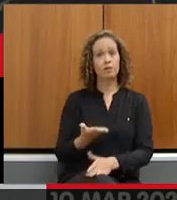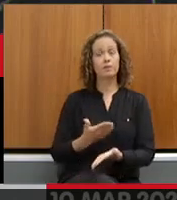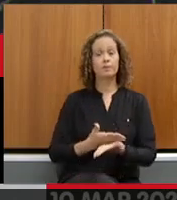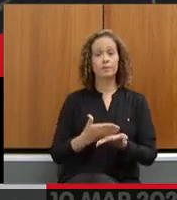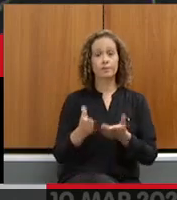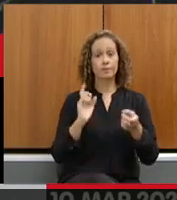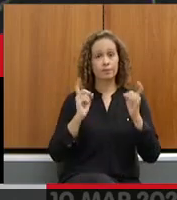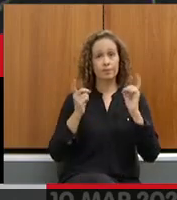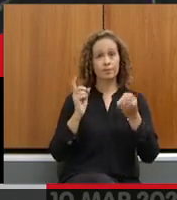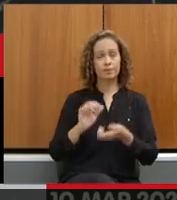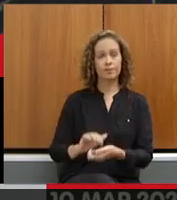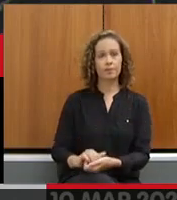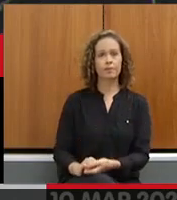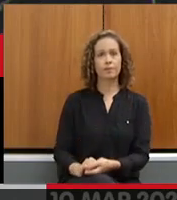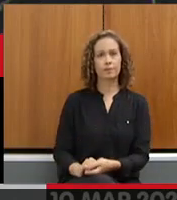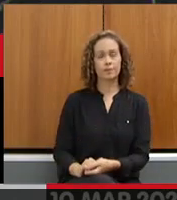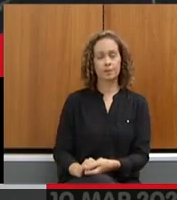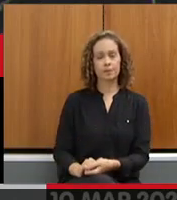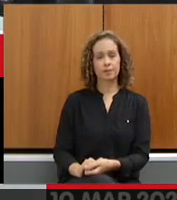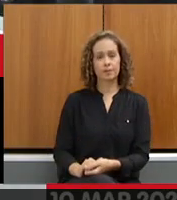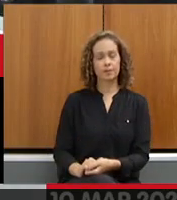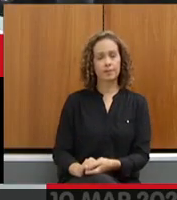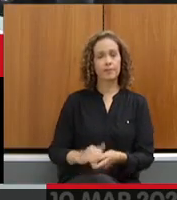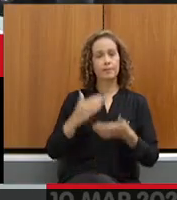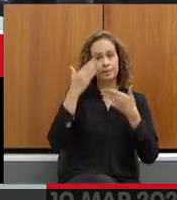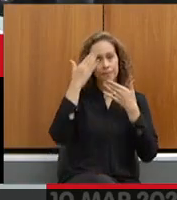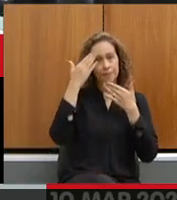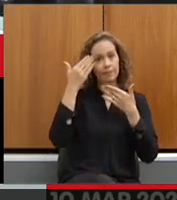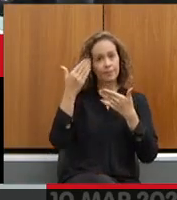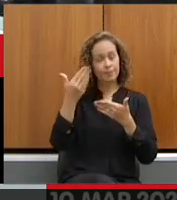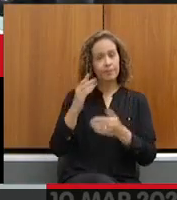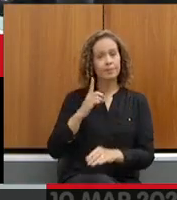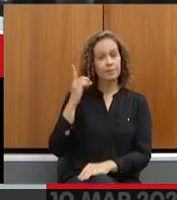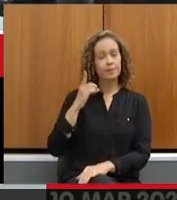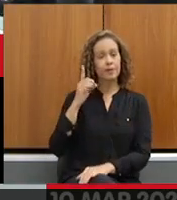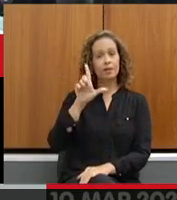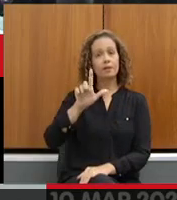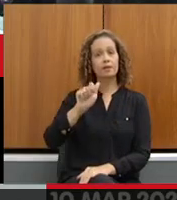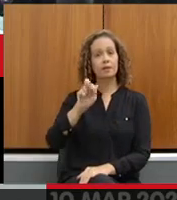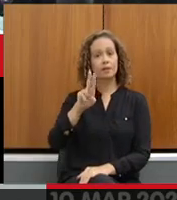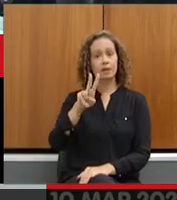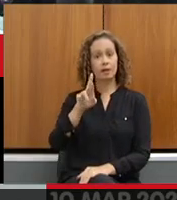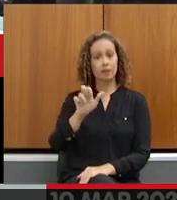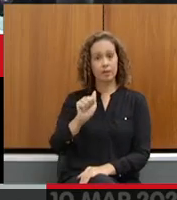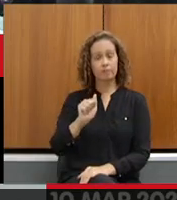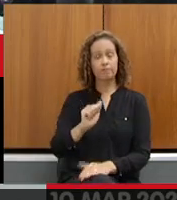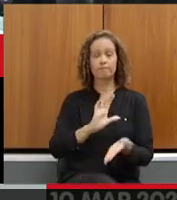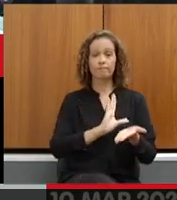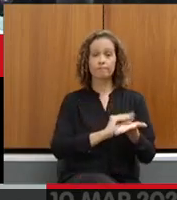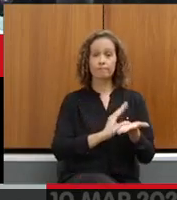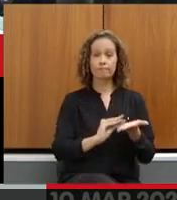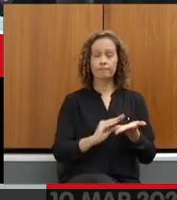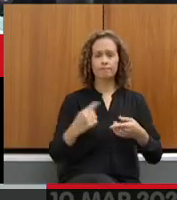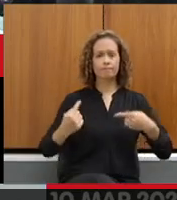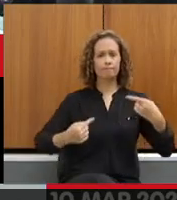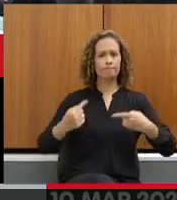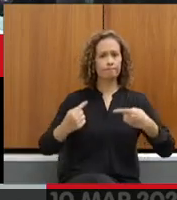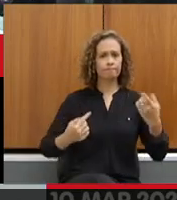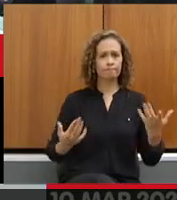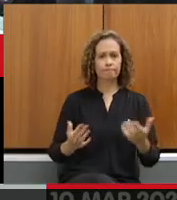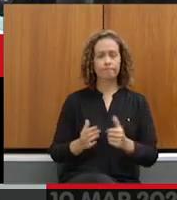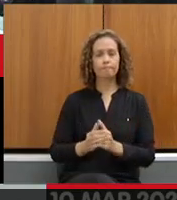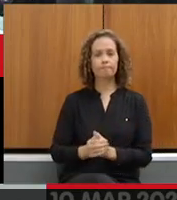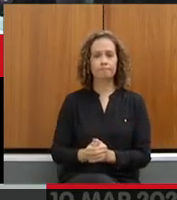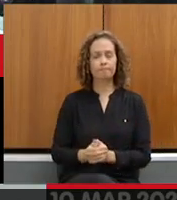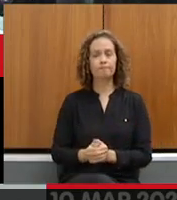reunião é muito obrigado deputada Laura em discussão a ata não havendo